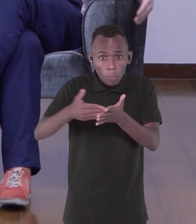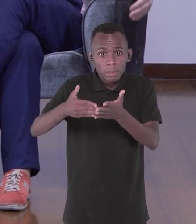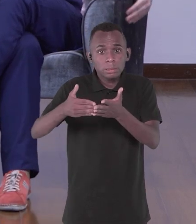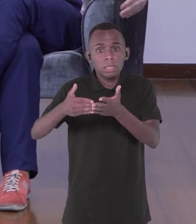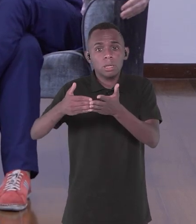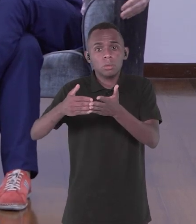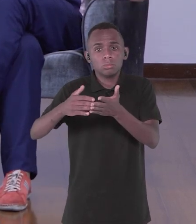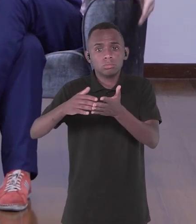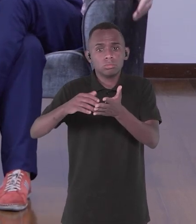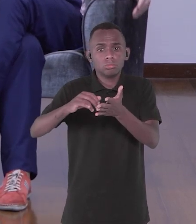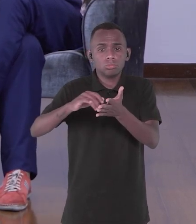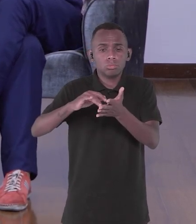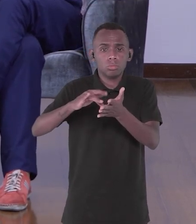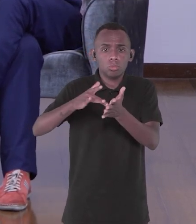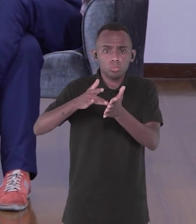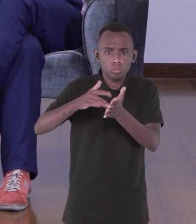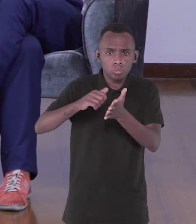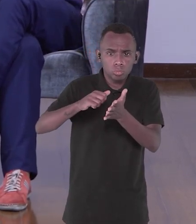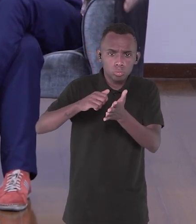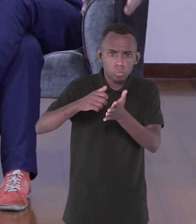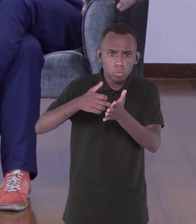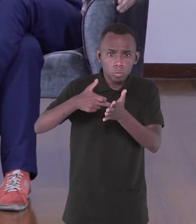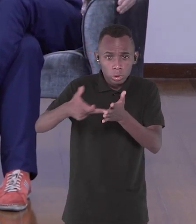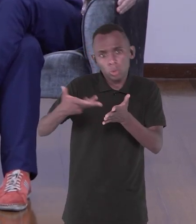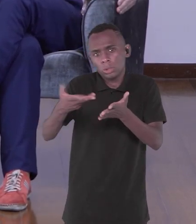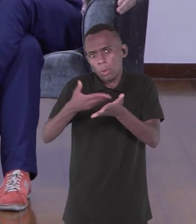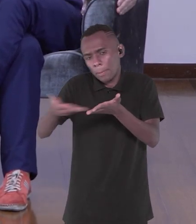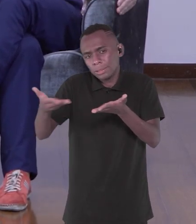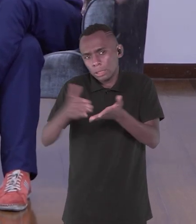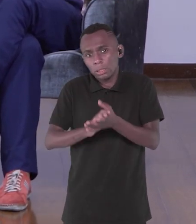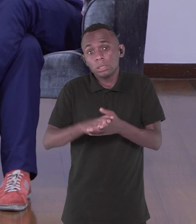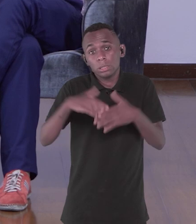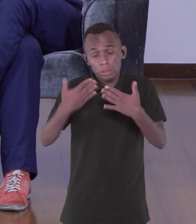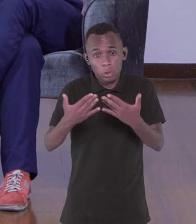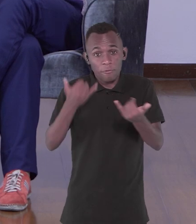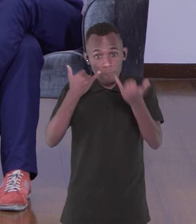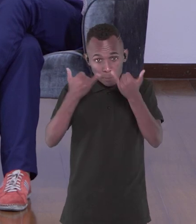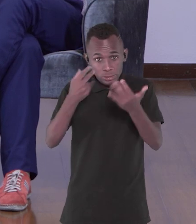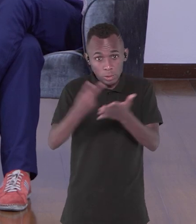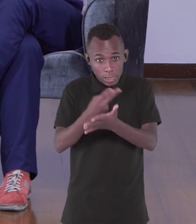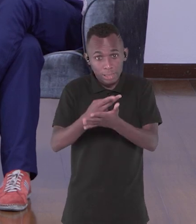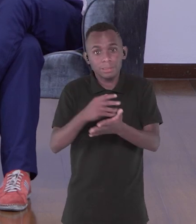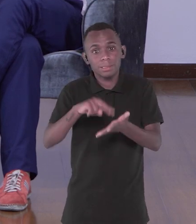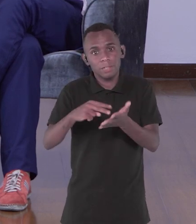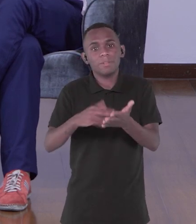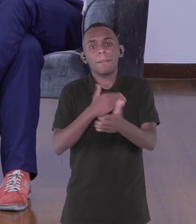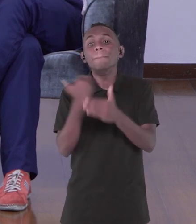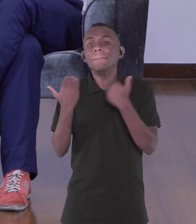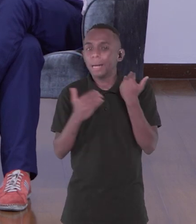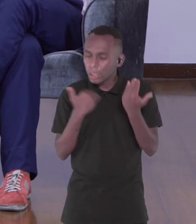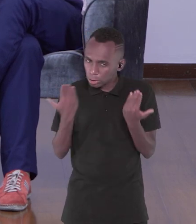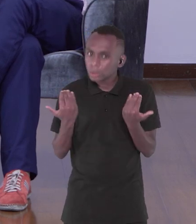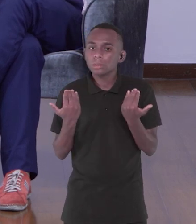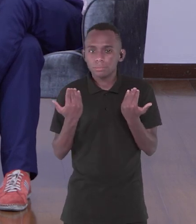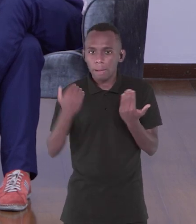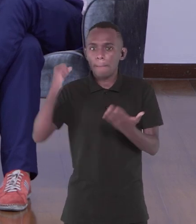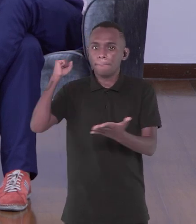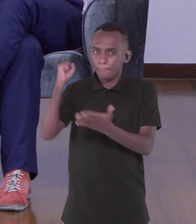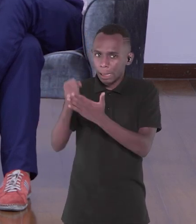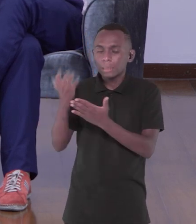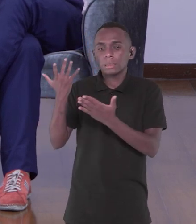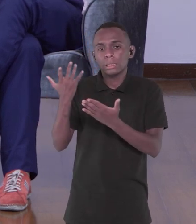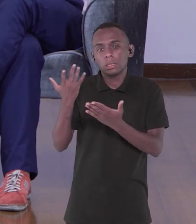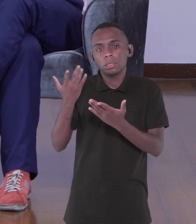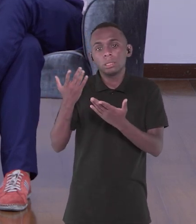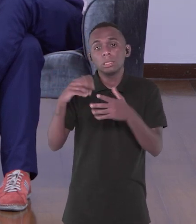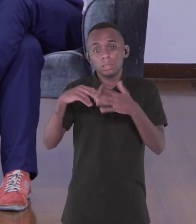Então, desinformação, a gente falou, mata. E ela gera, sim, uma situação dramática, até